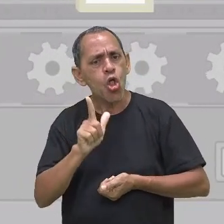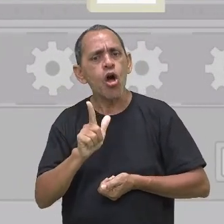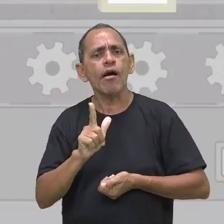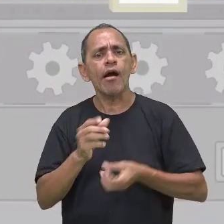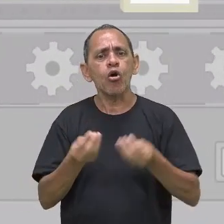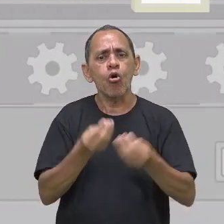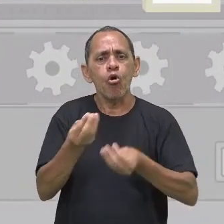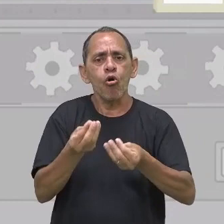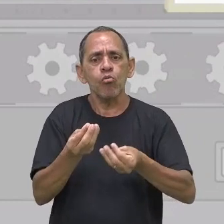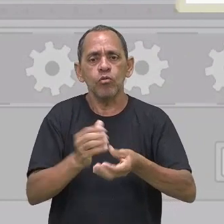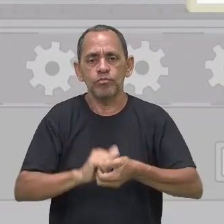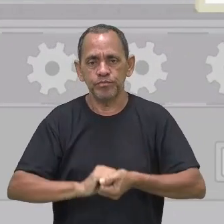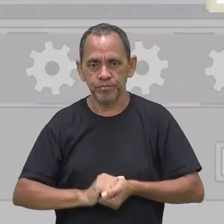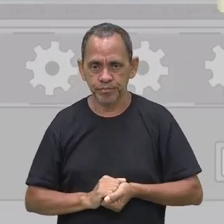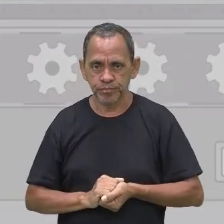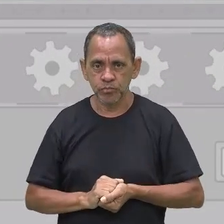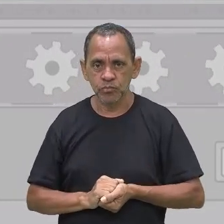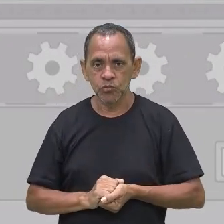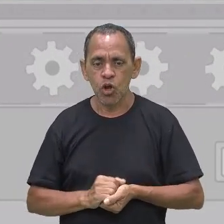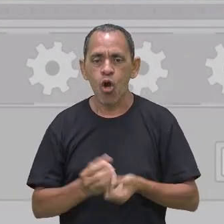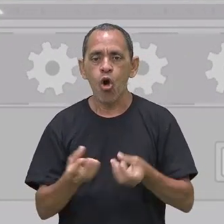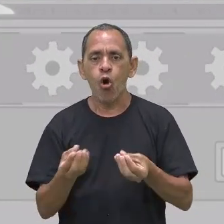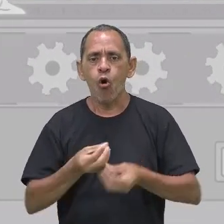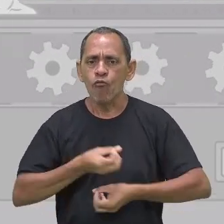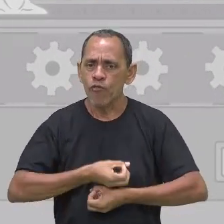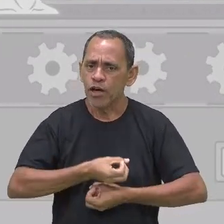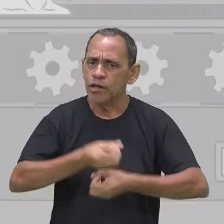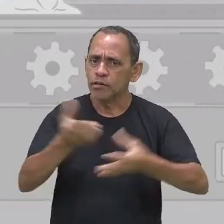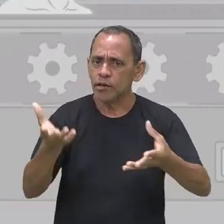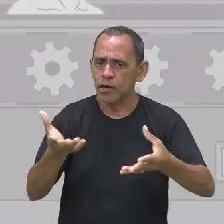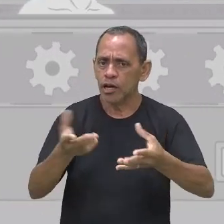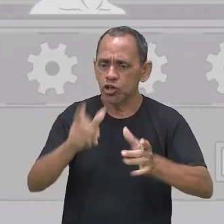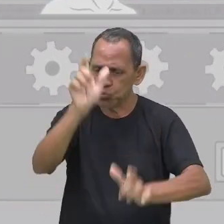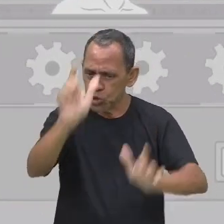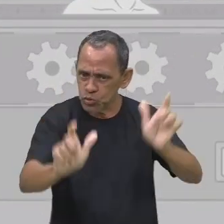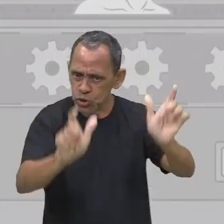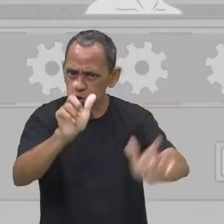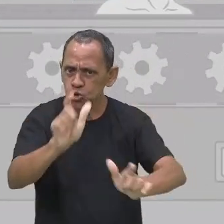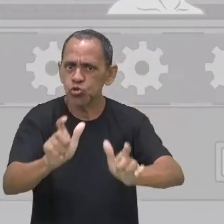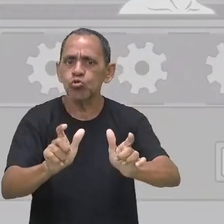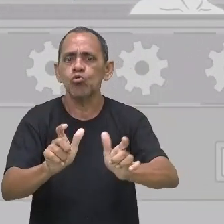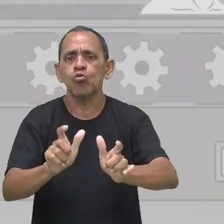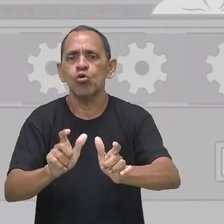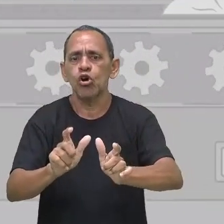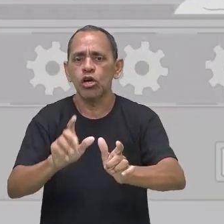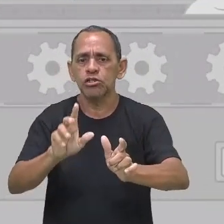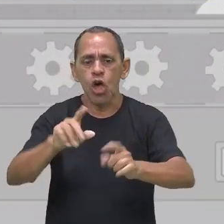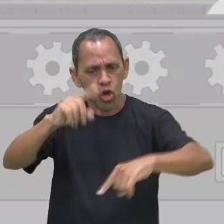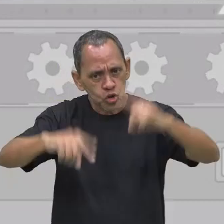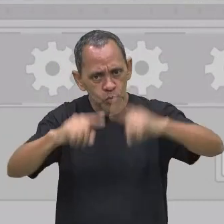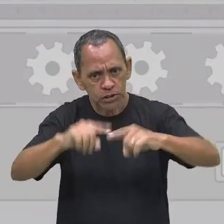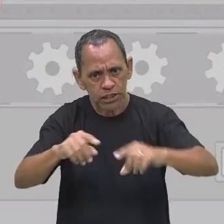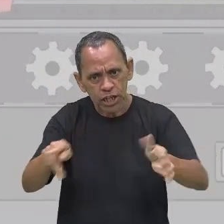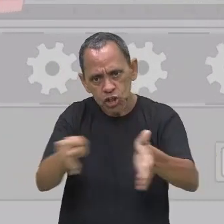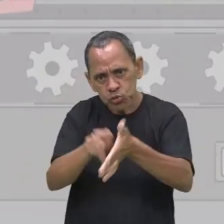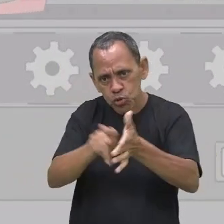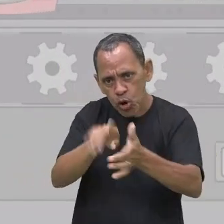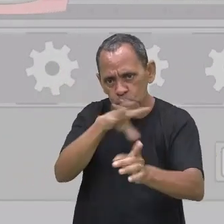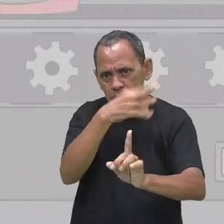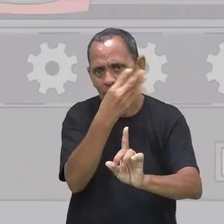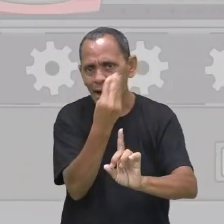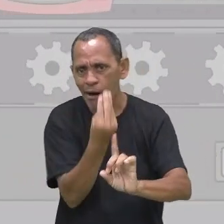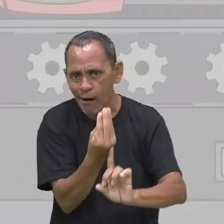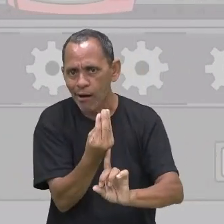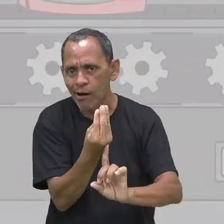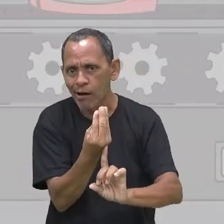das pessoas os bens artísticos que irão satisfazer os seus desejos e que